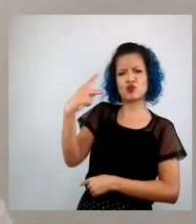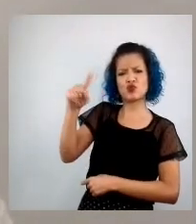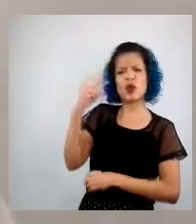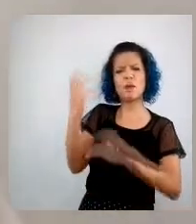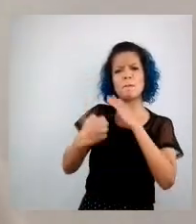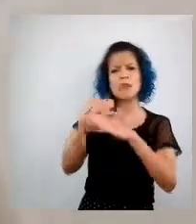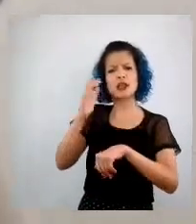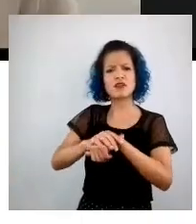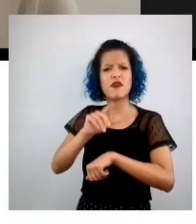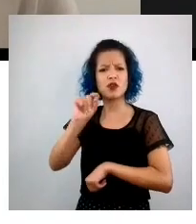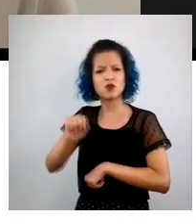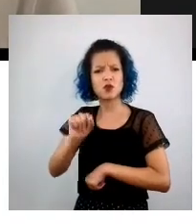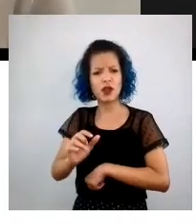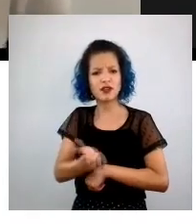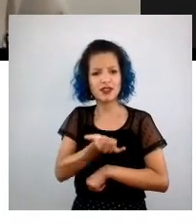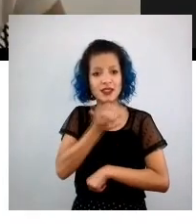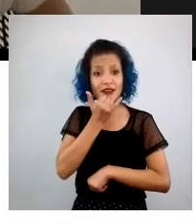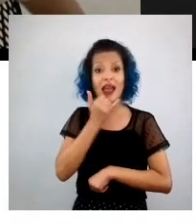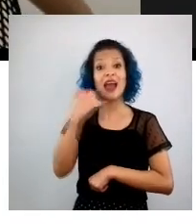contratou.